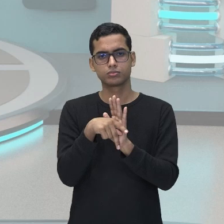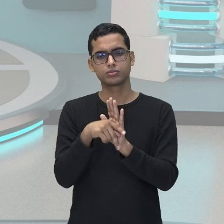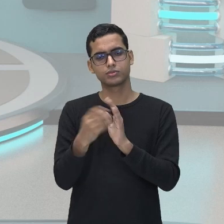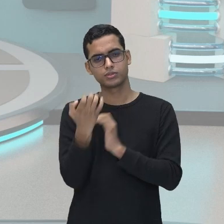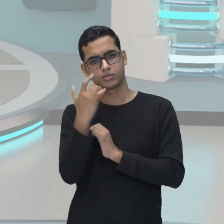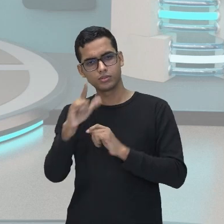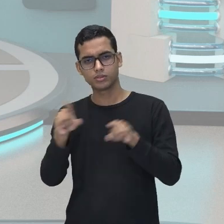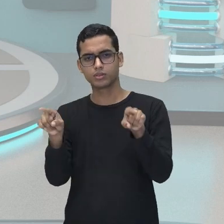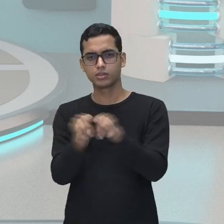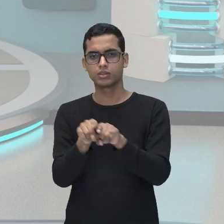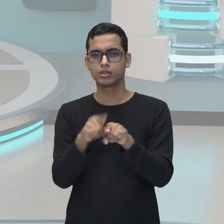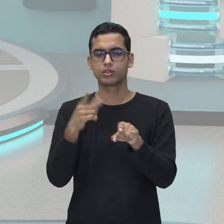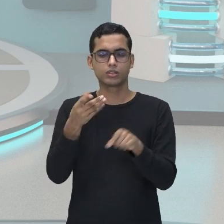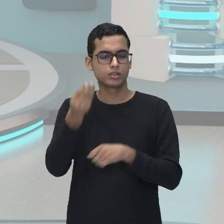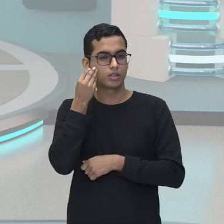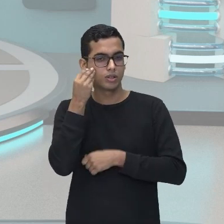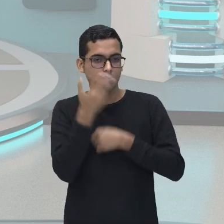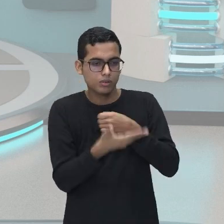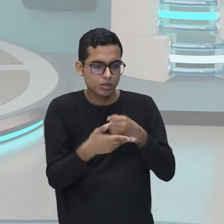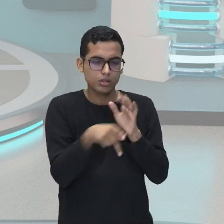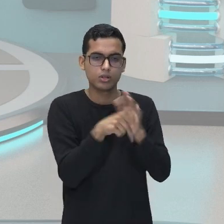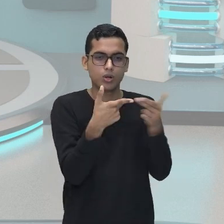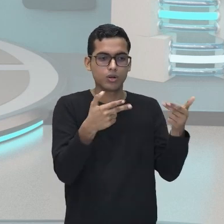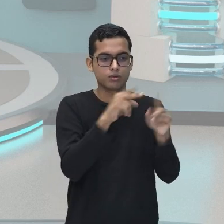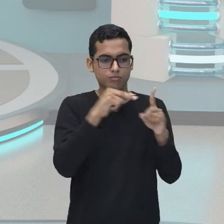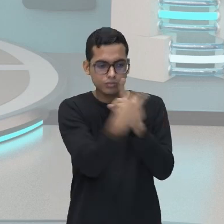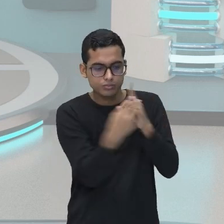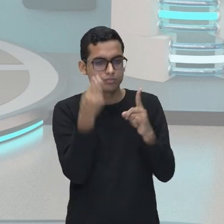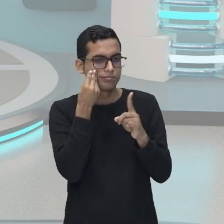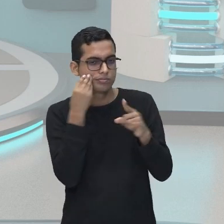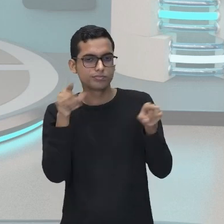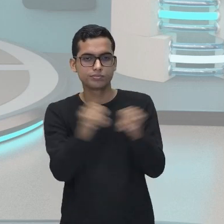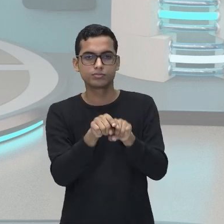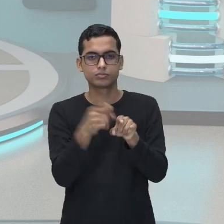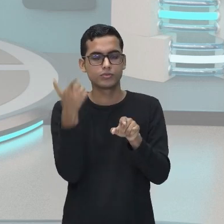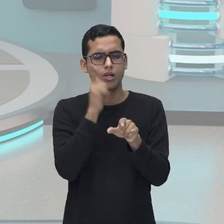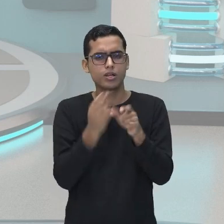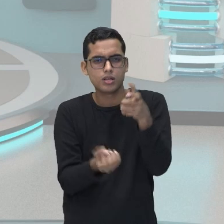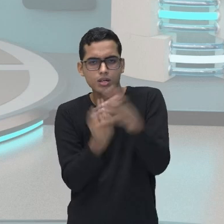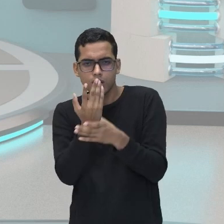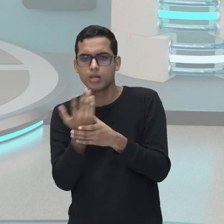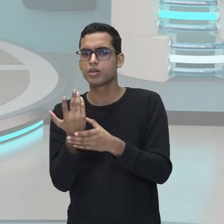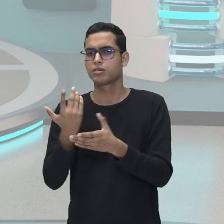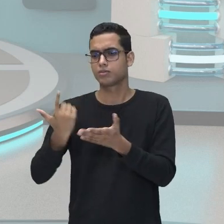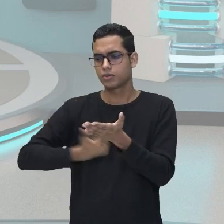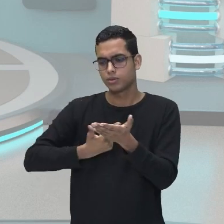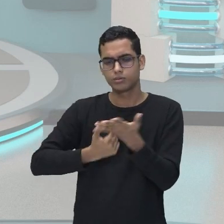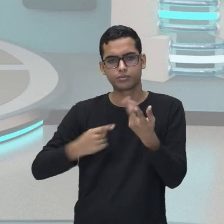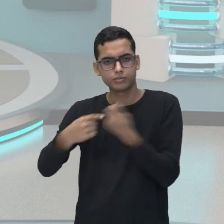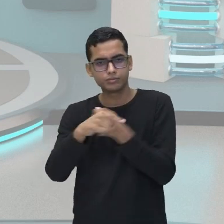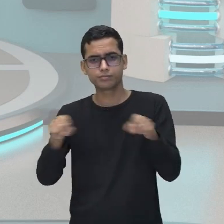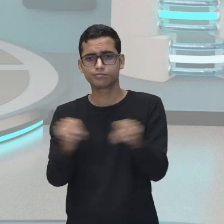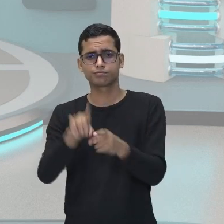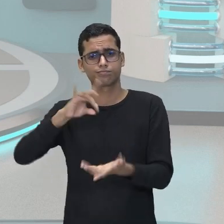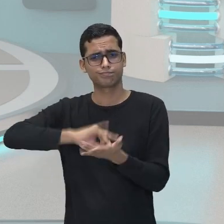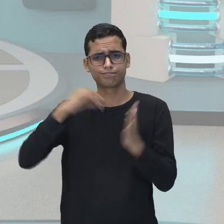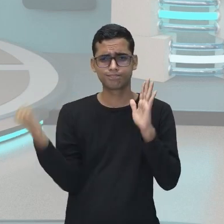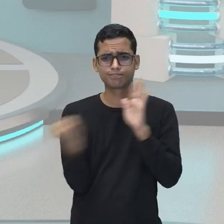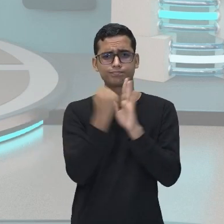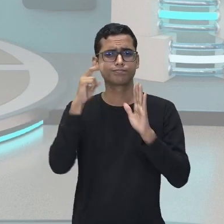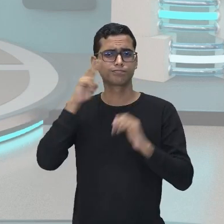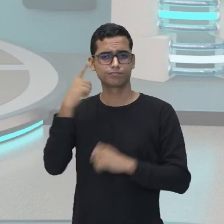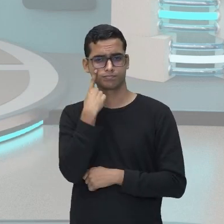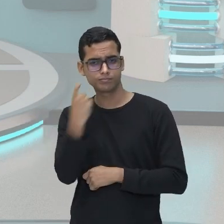baseia naquilo que ela observa, na condição humana para conduzi-las. Mas é, de fato, algo muito interessante, né?